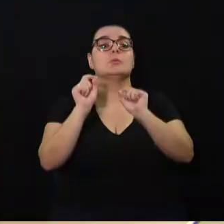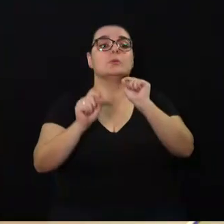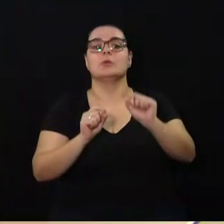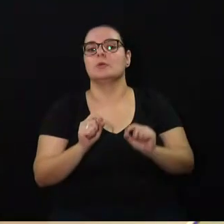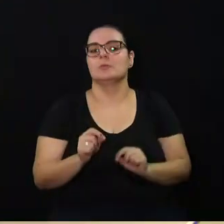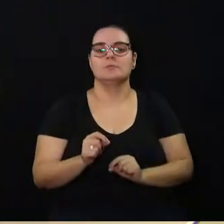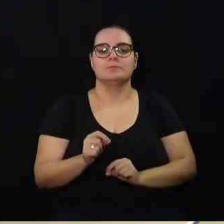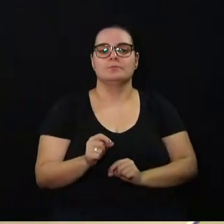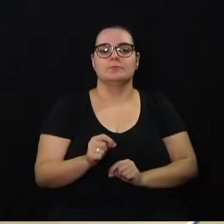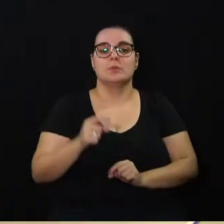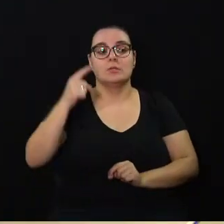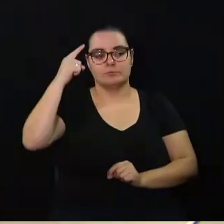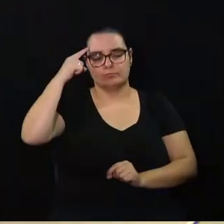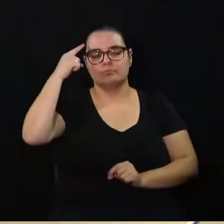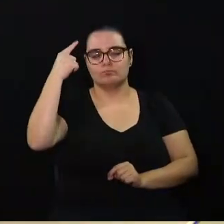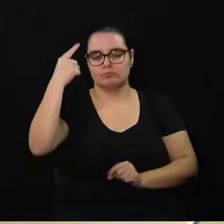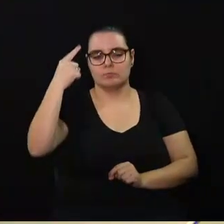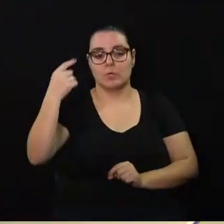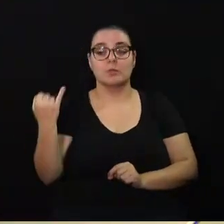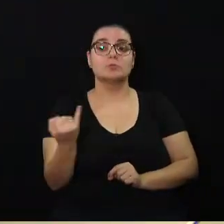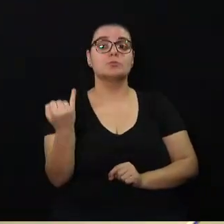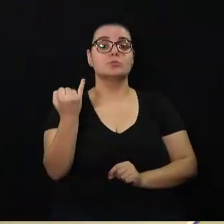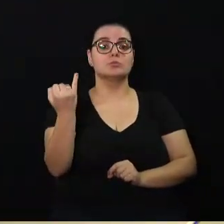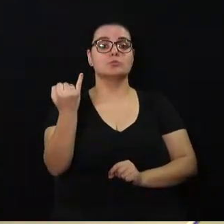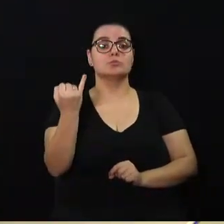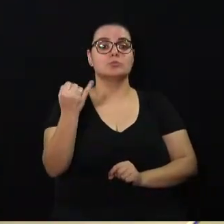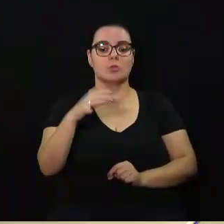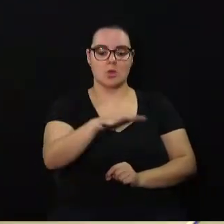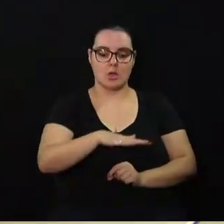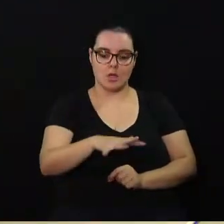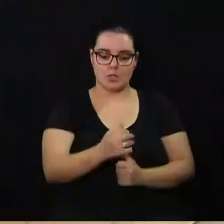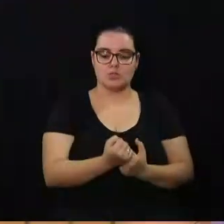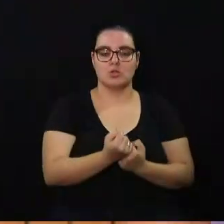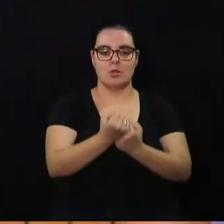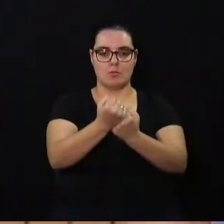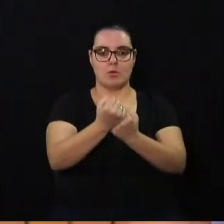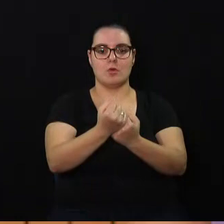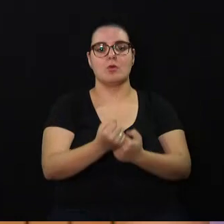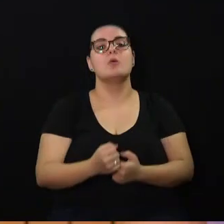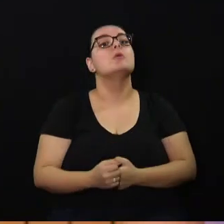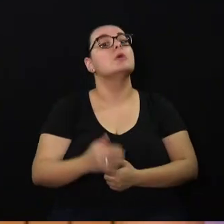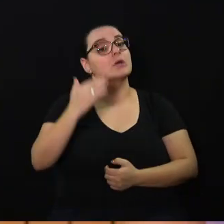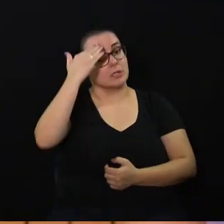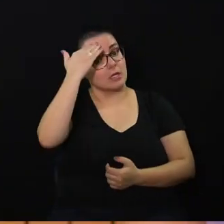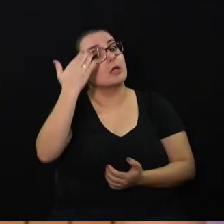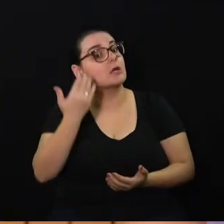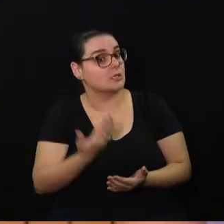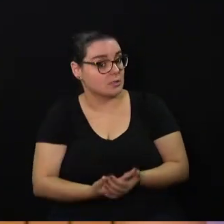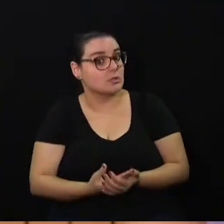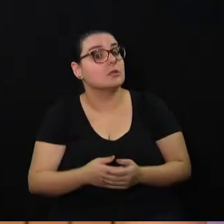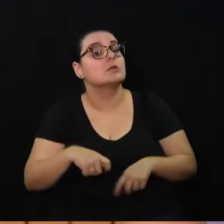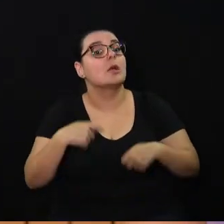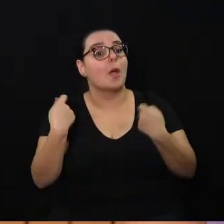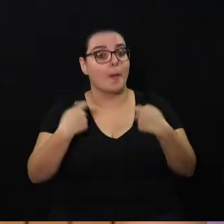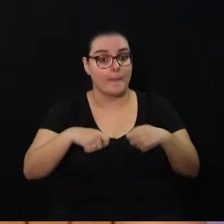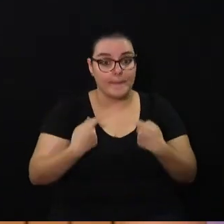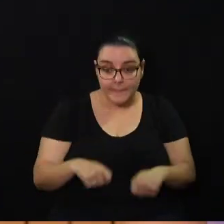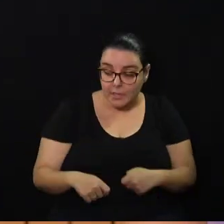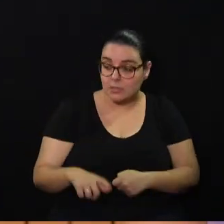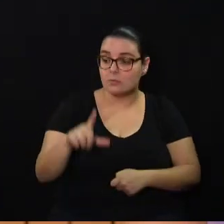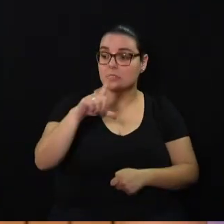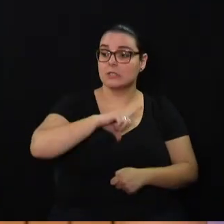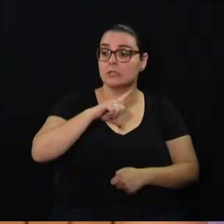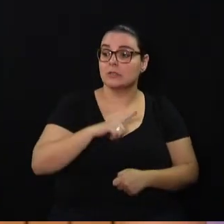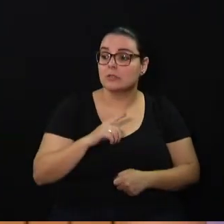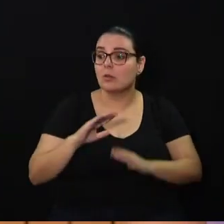algo que é muito importante que a rede de apoio que é o que a gente acredita que se faz necessário pra gente tem uma escola